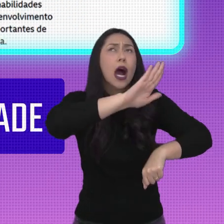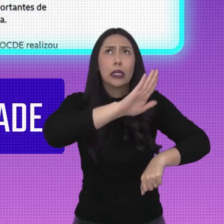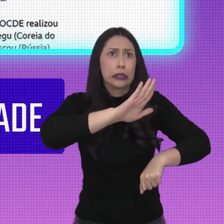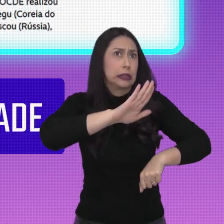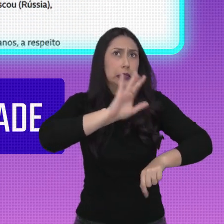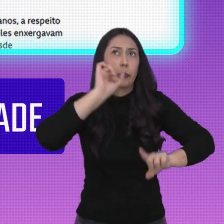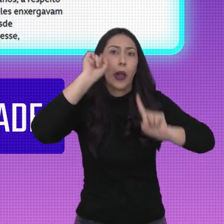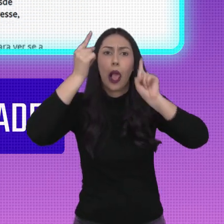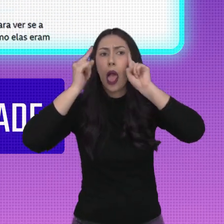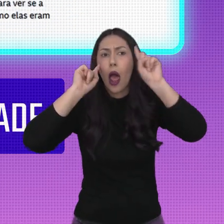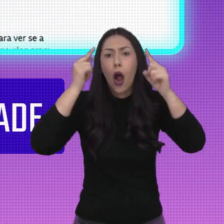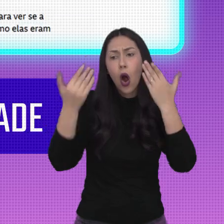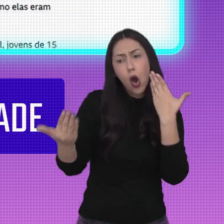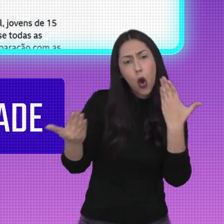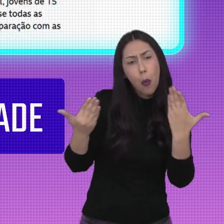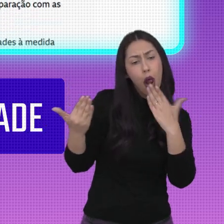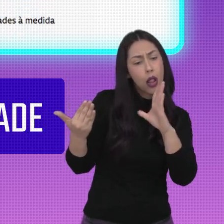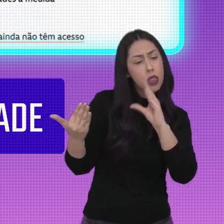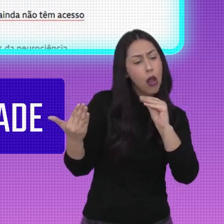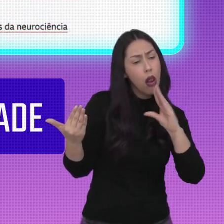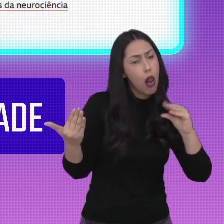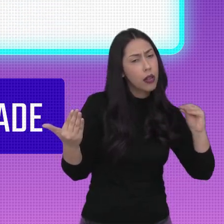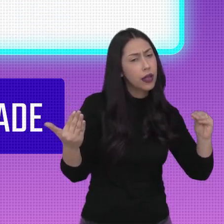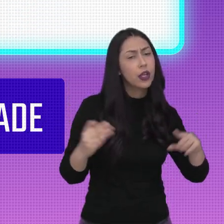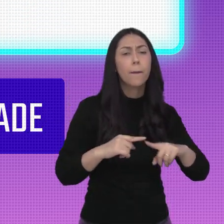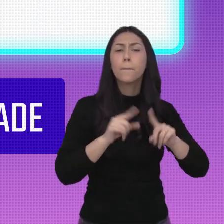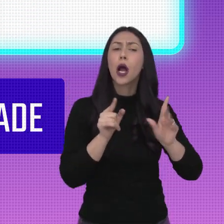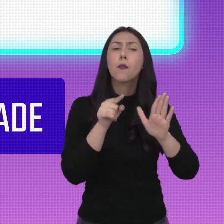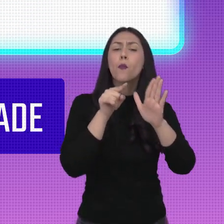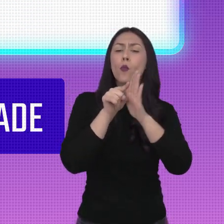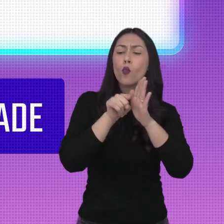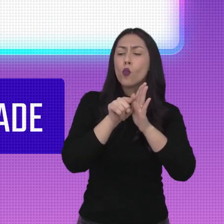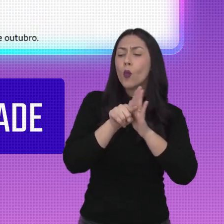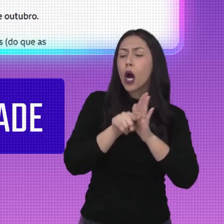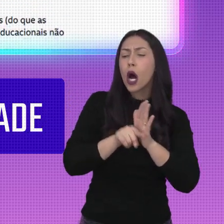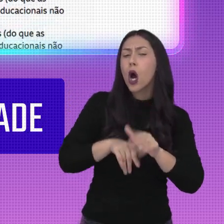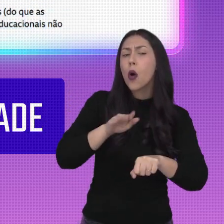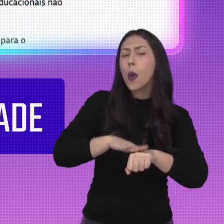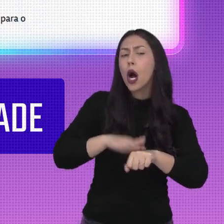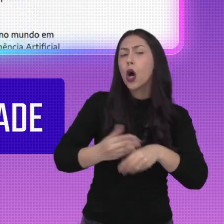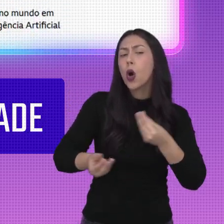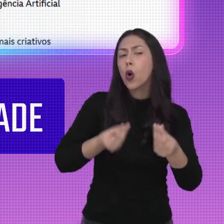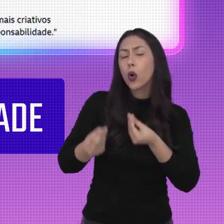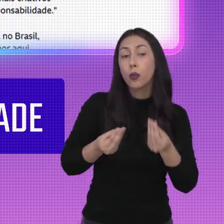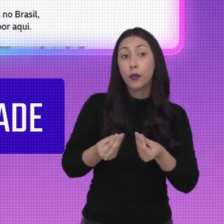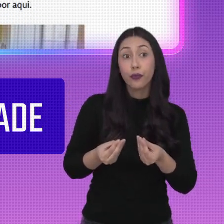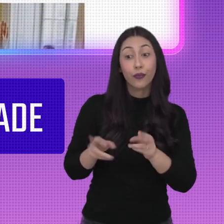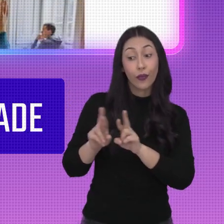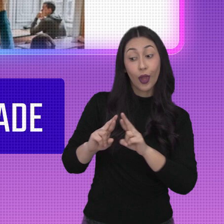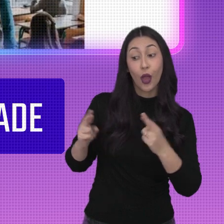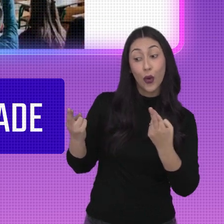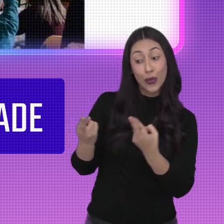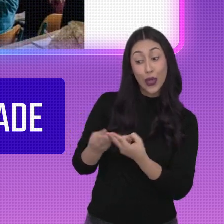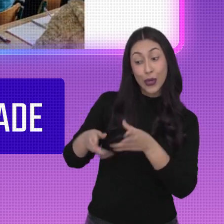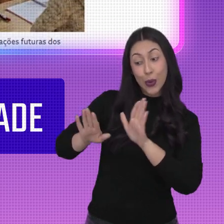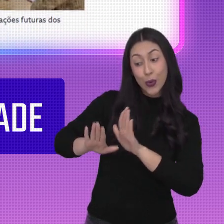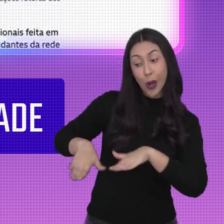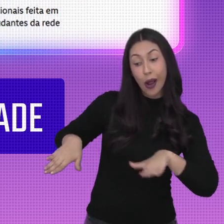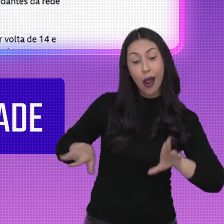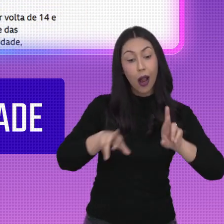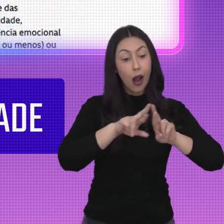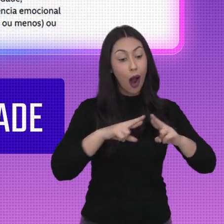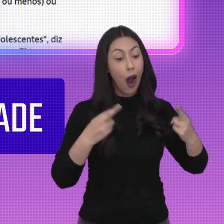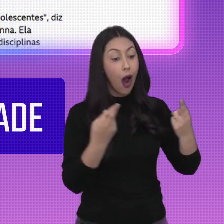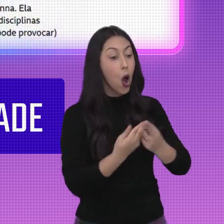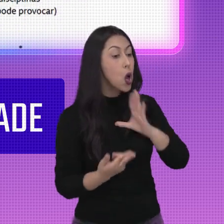que adolescentes. E assim, como que essa pesquisa foi feita, né? Na verdade, reuniram ali, né, crianças e adolescentes e fizeram